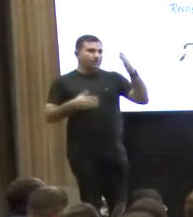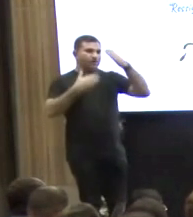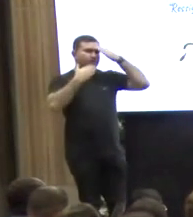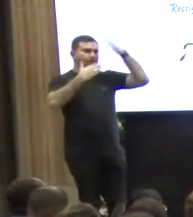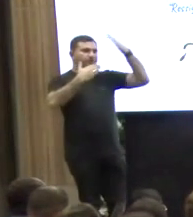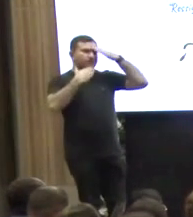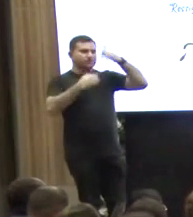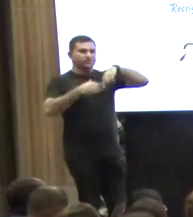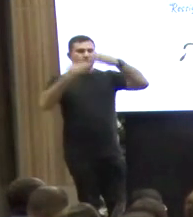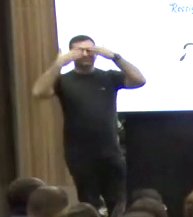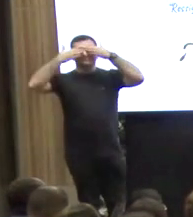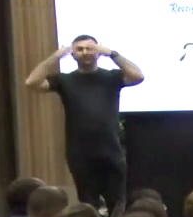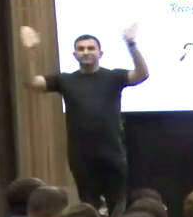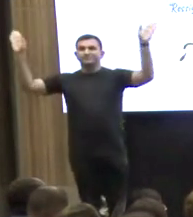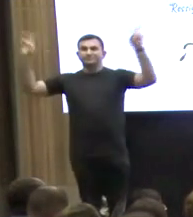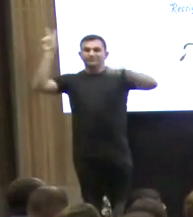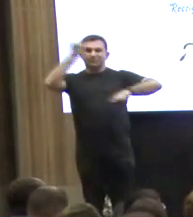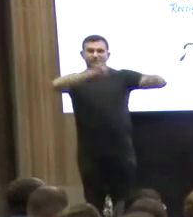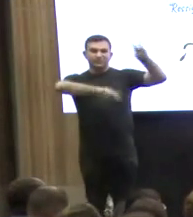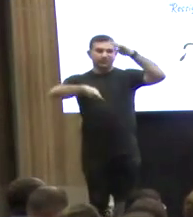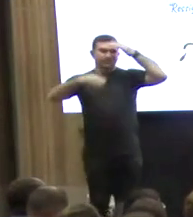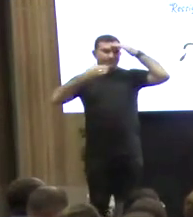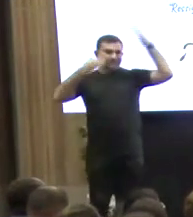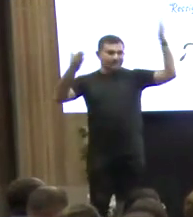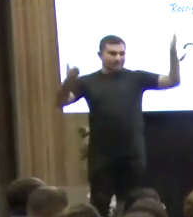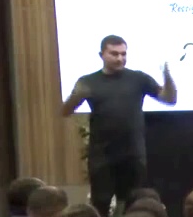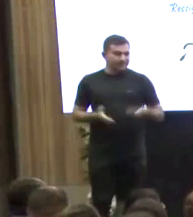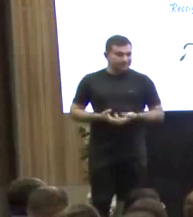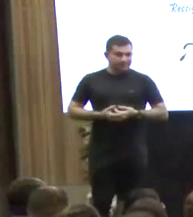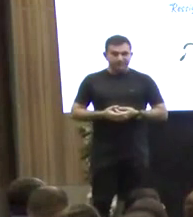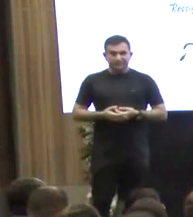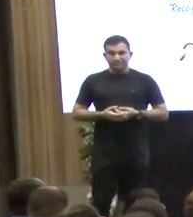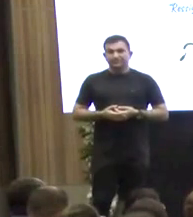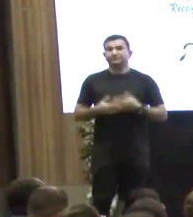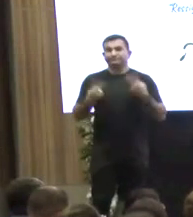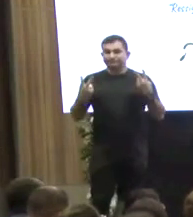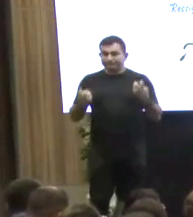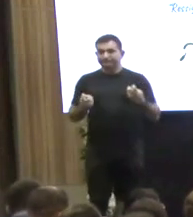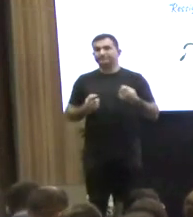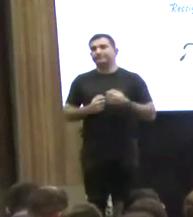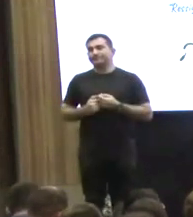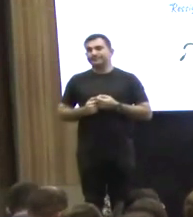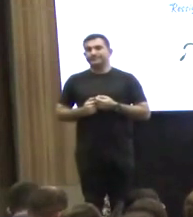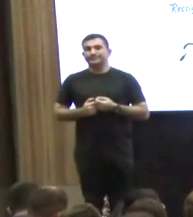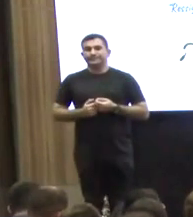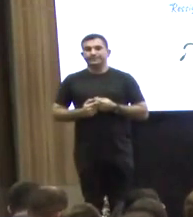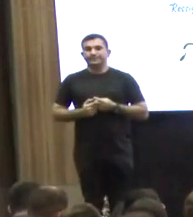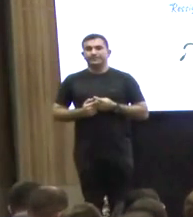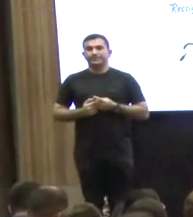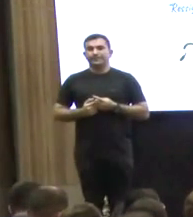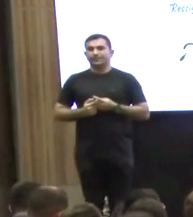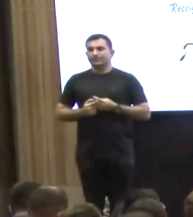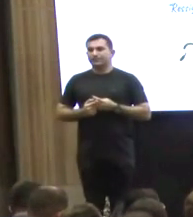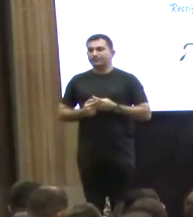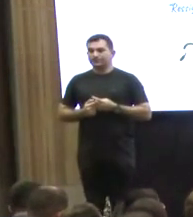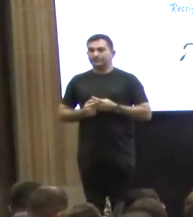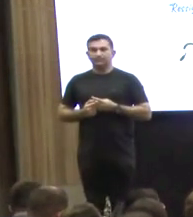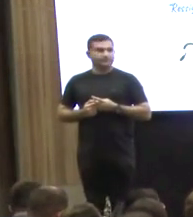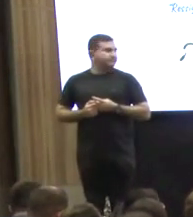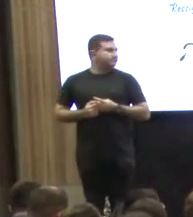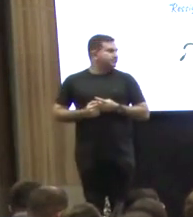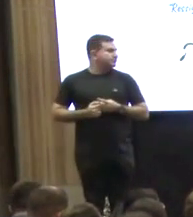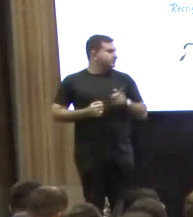Em vez de ser uma experiência para falar sobre capacitismo, né, discriminação, preconceito, privilégios, etc., violência, barreiras que têm